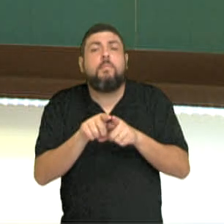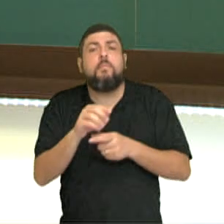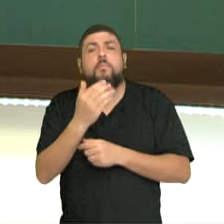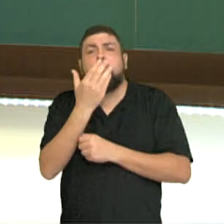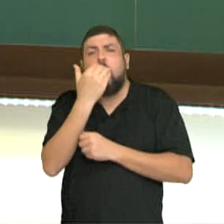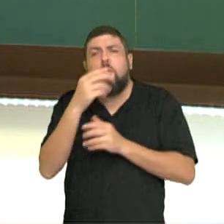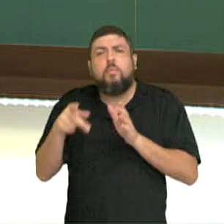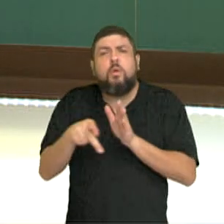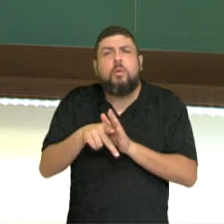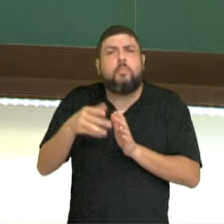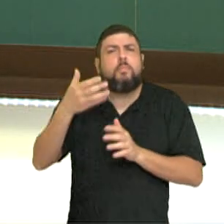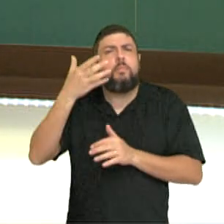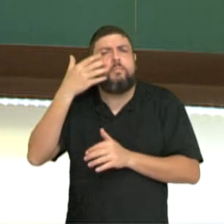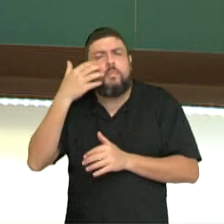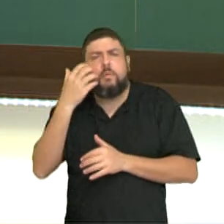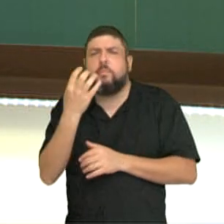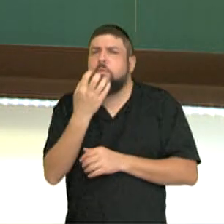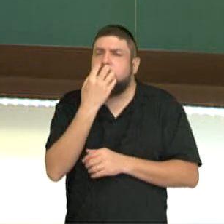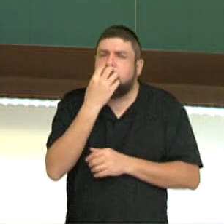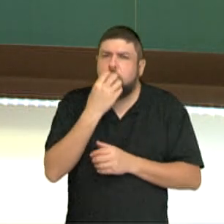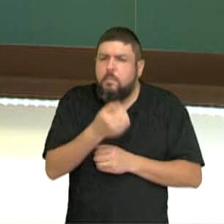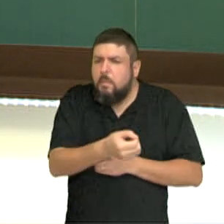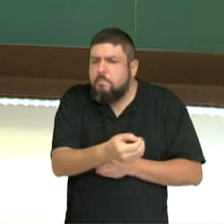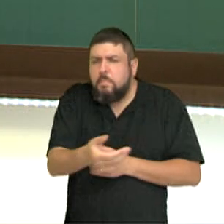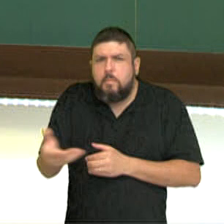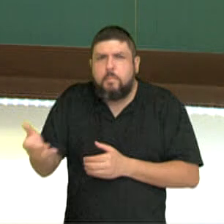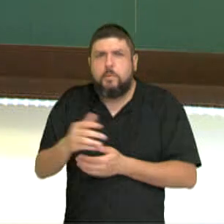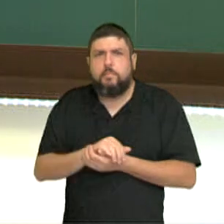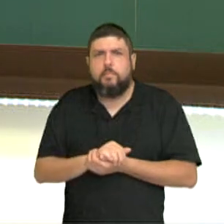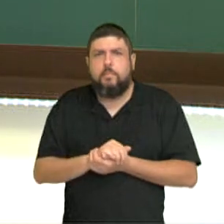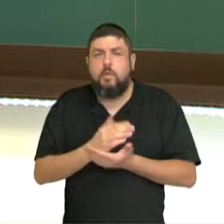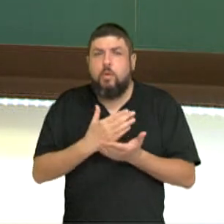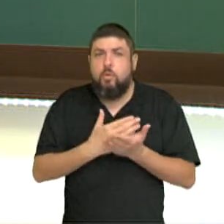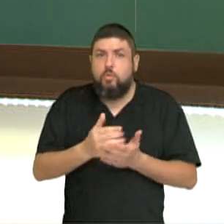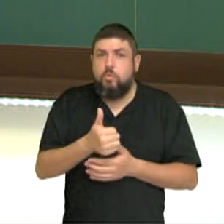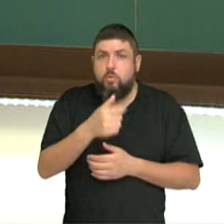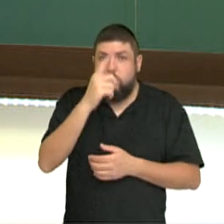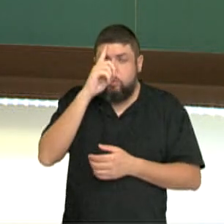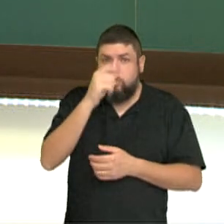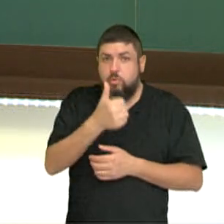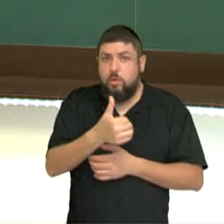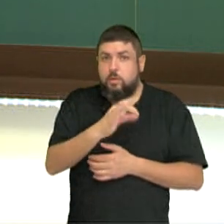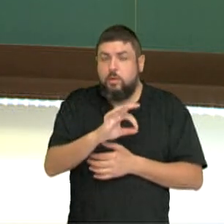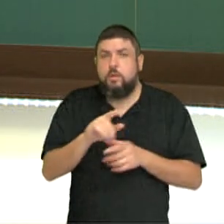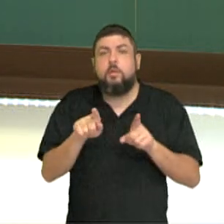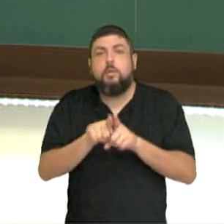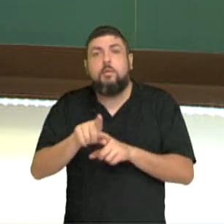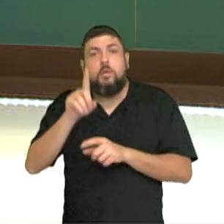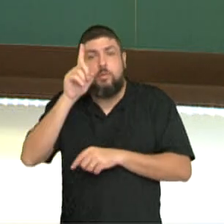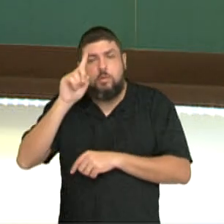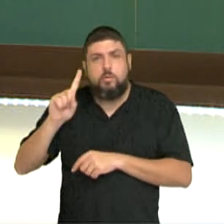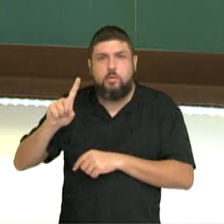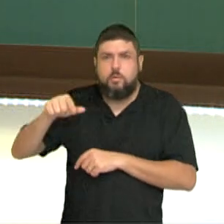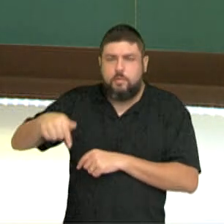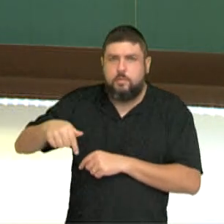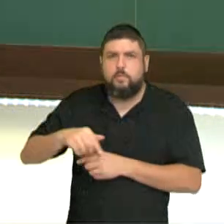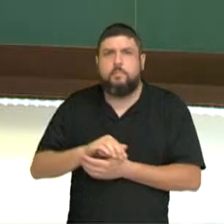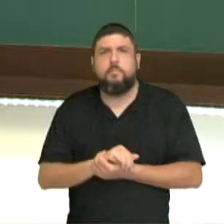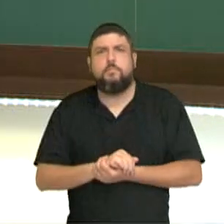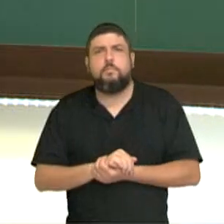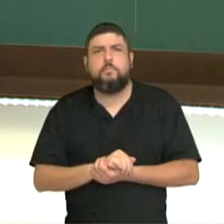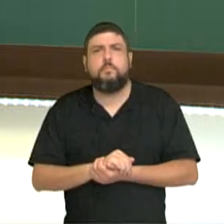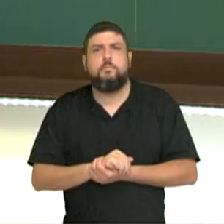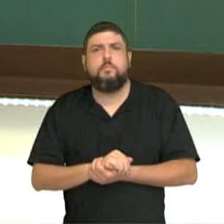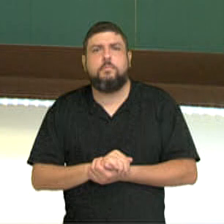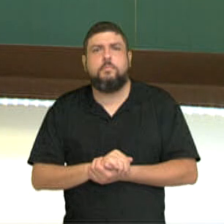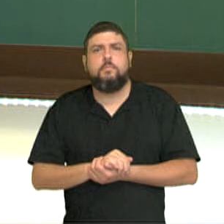sábado 10 e a próxima está marcada para o dia 17. Então veja, eu tenho muitas informações aqui